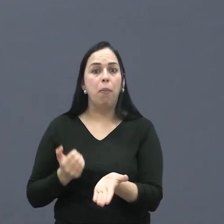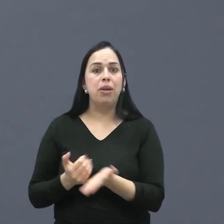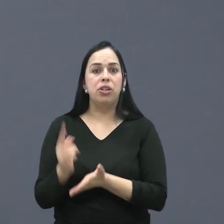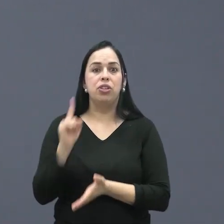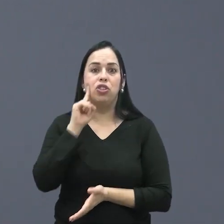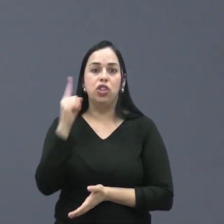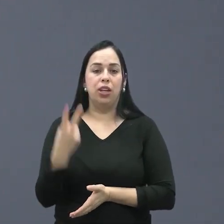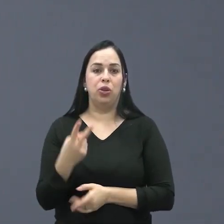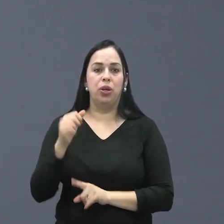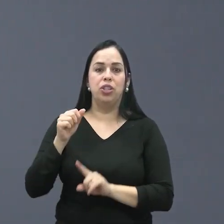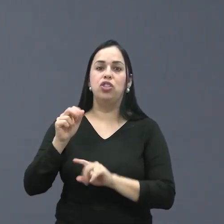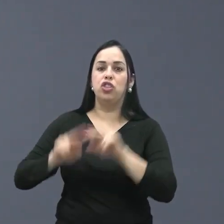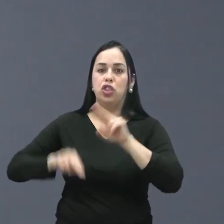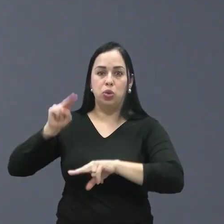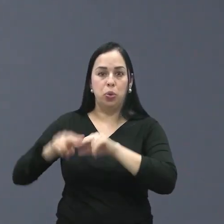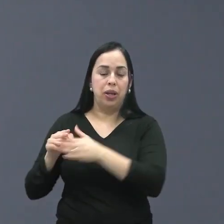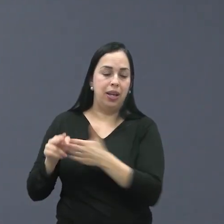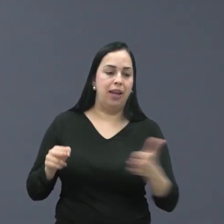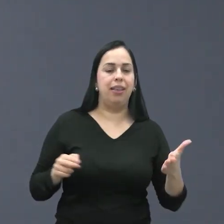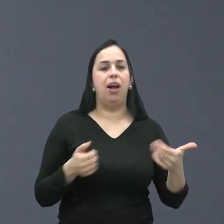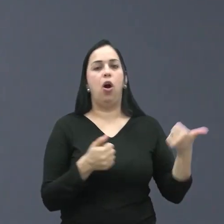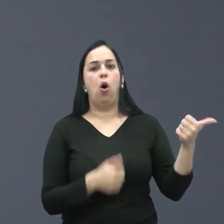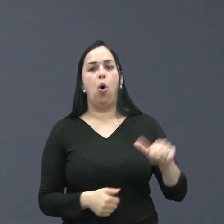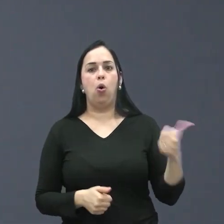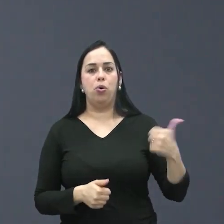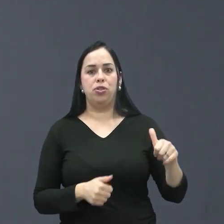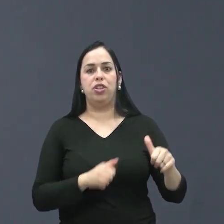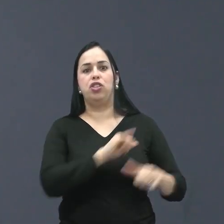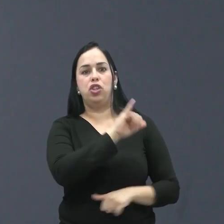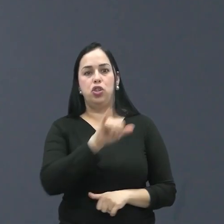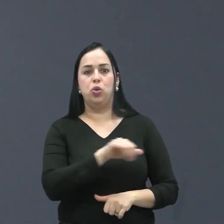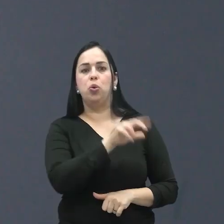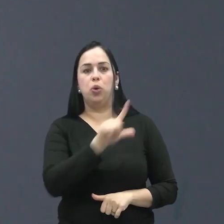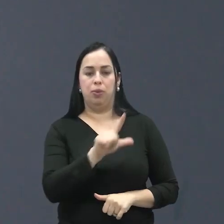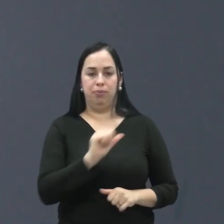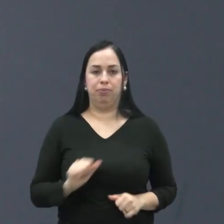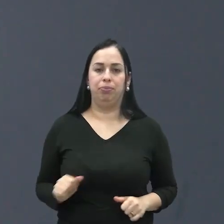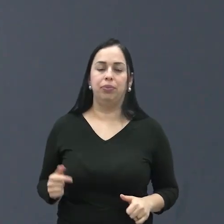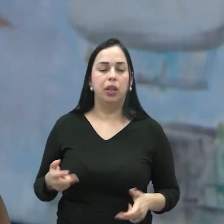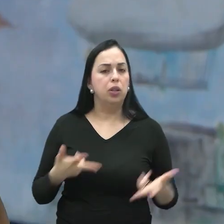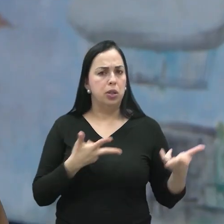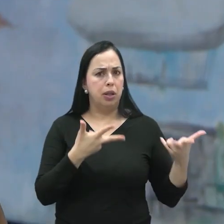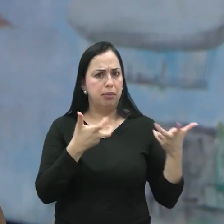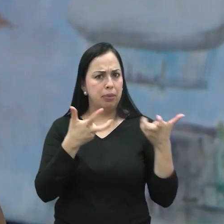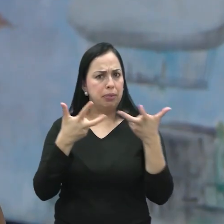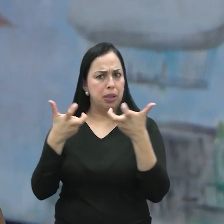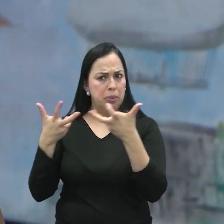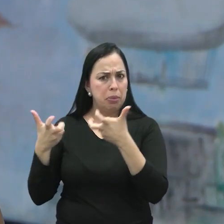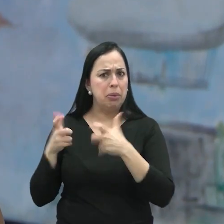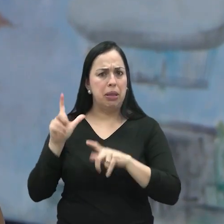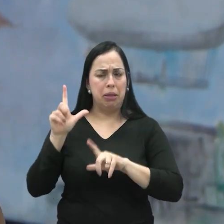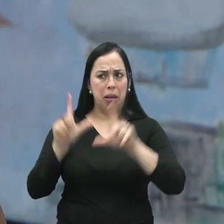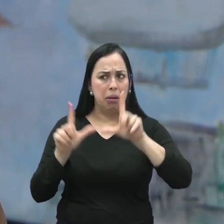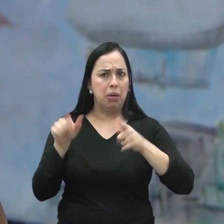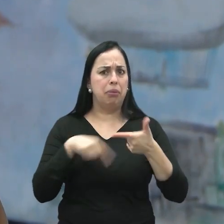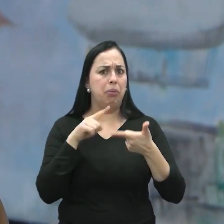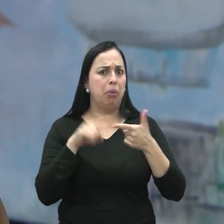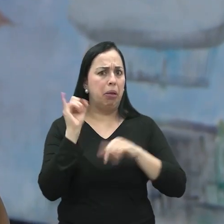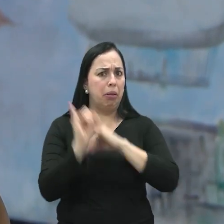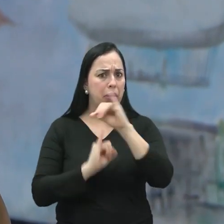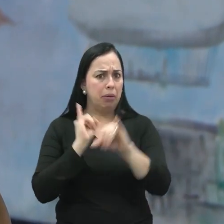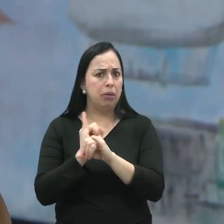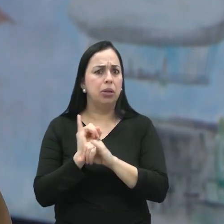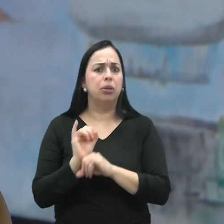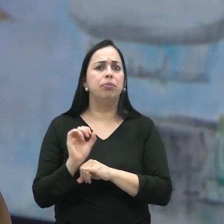as inscrições para o vestibular começam no dia 2 de junho e vão até 11 de julho. A gente tem visto aí